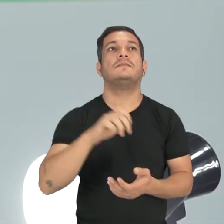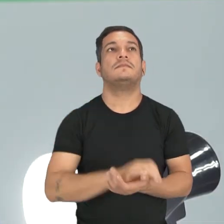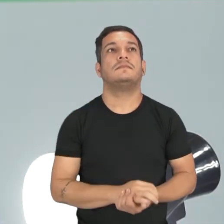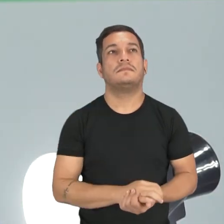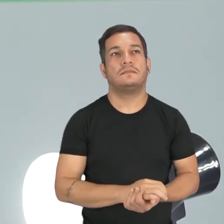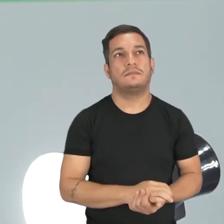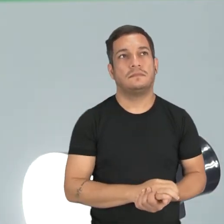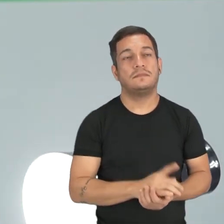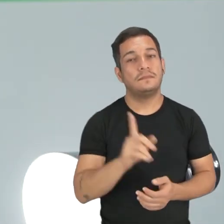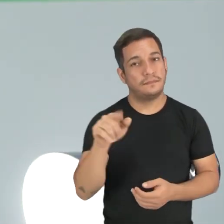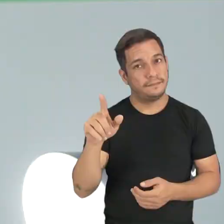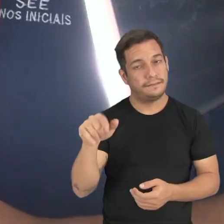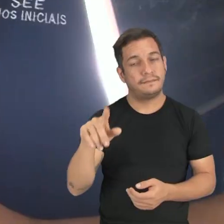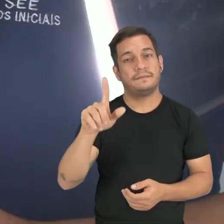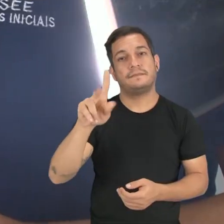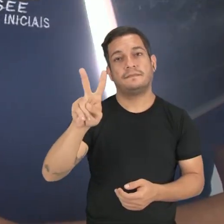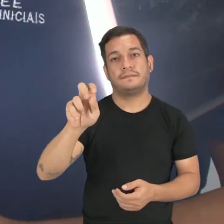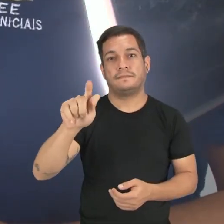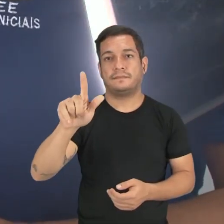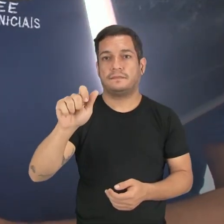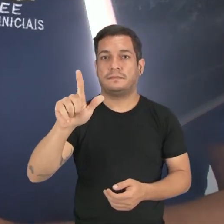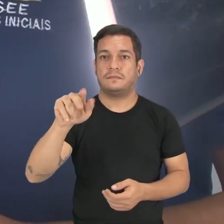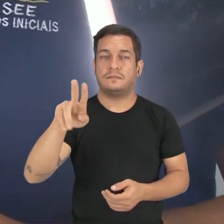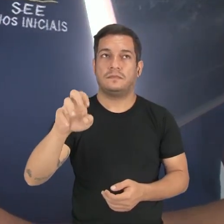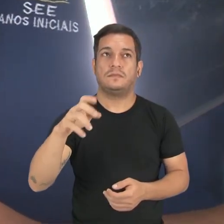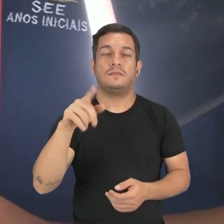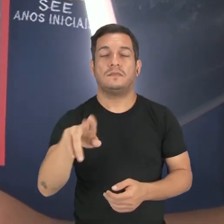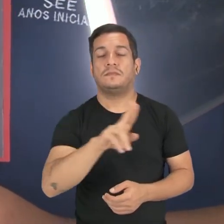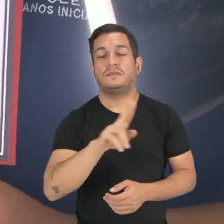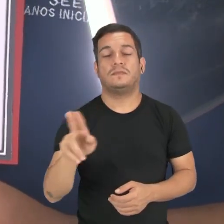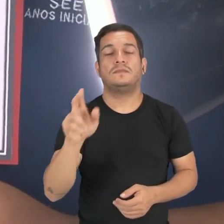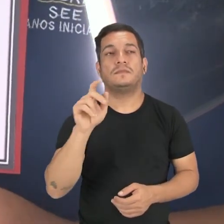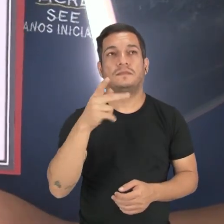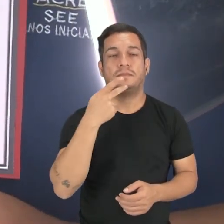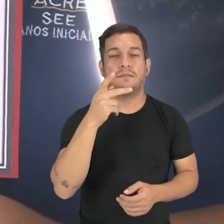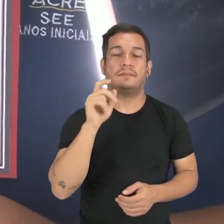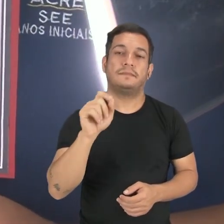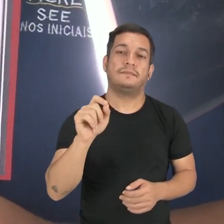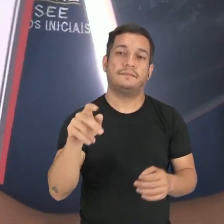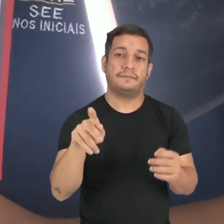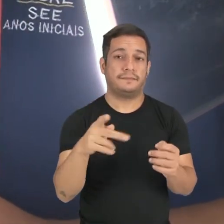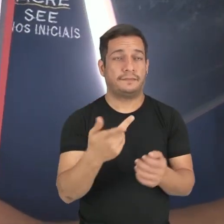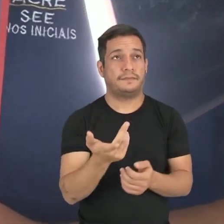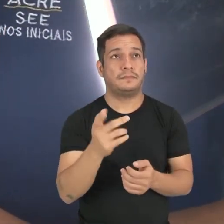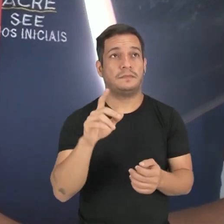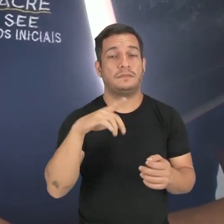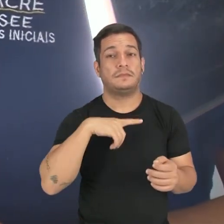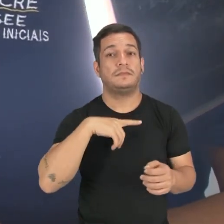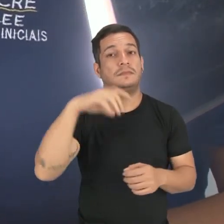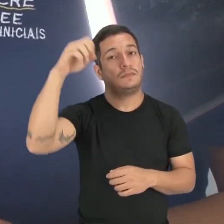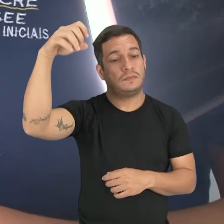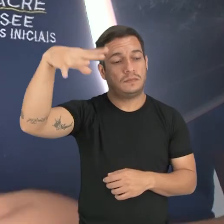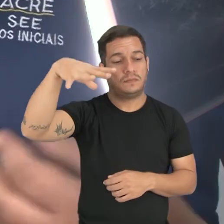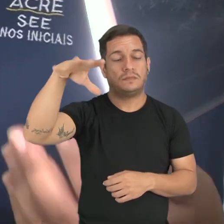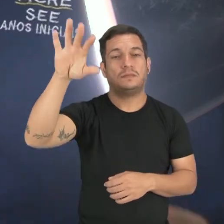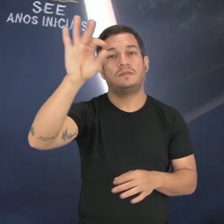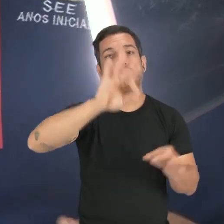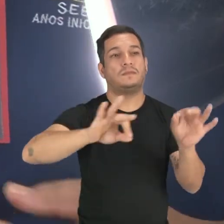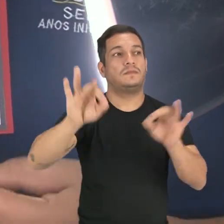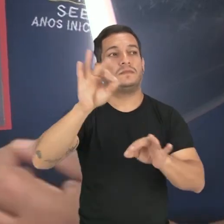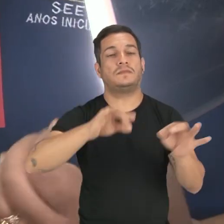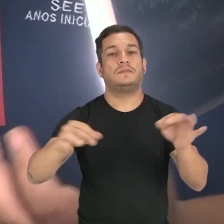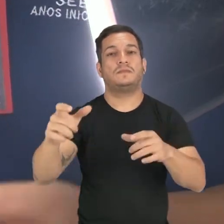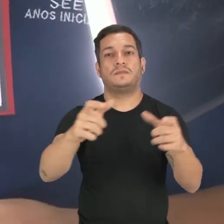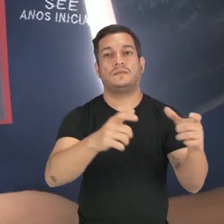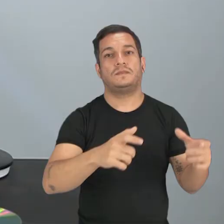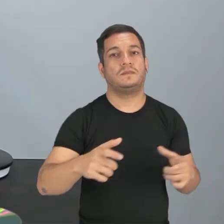vagalume. É isso mesmo, o vagalume. E o próprio nome dele já diz, né? porque ele ilumina por onde ele